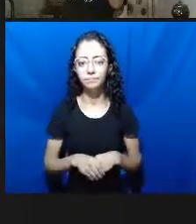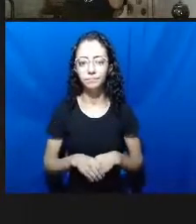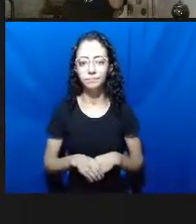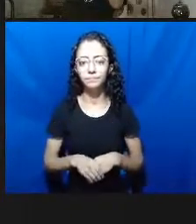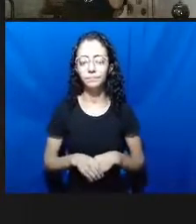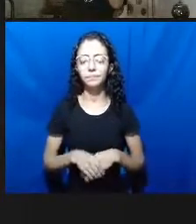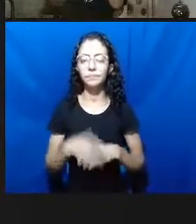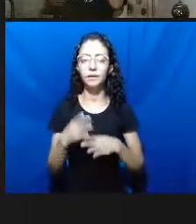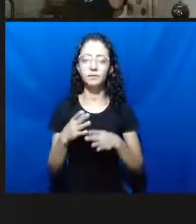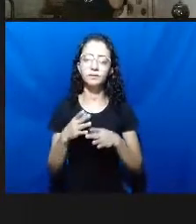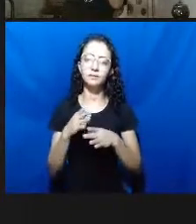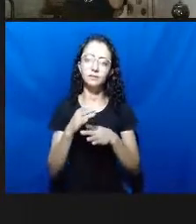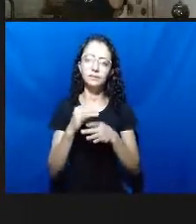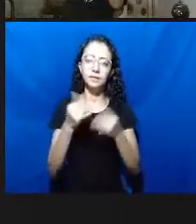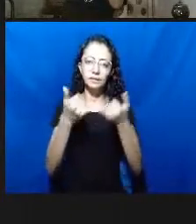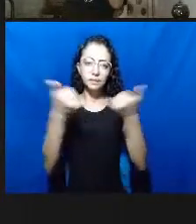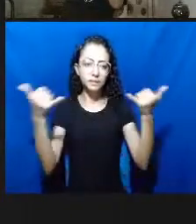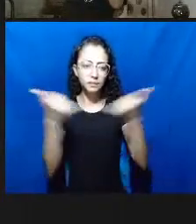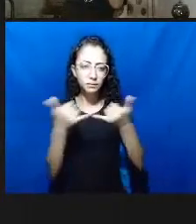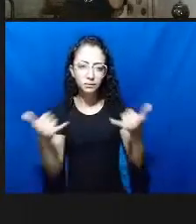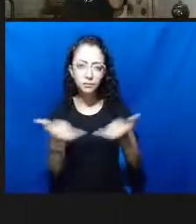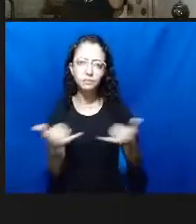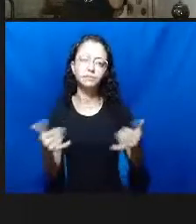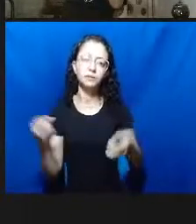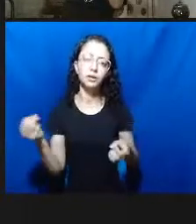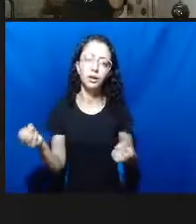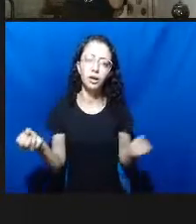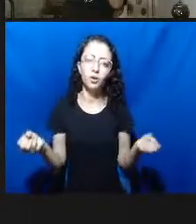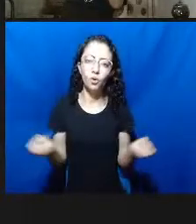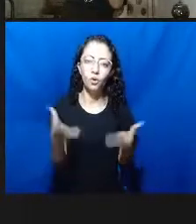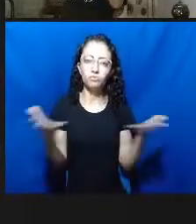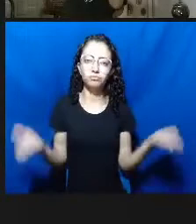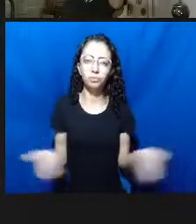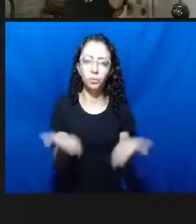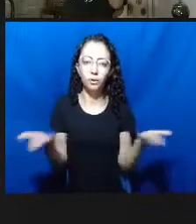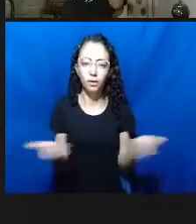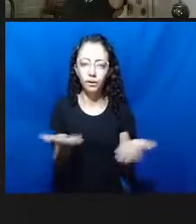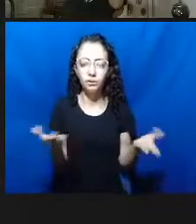contemporâneas, né, que é a intervenção urbana, performance, instalação.